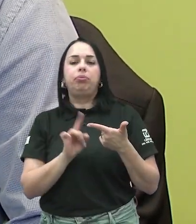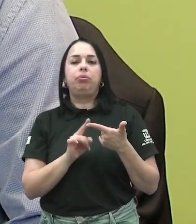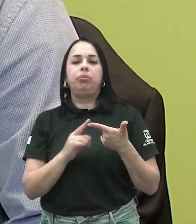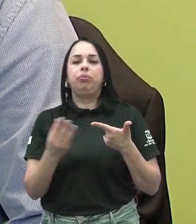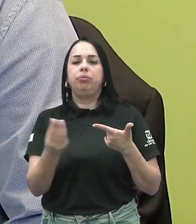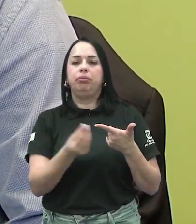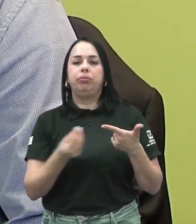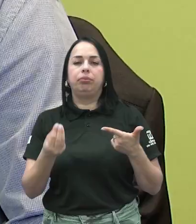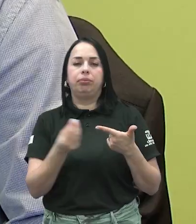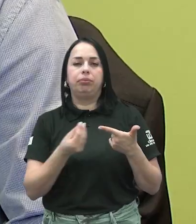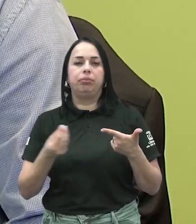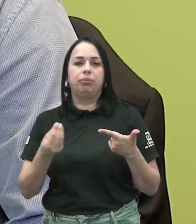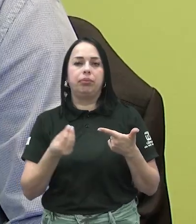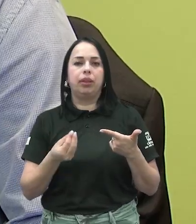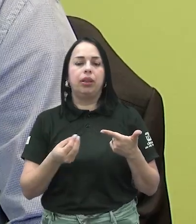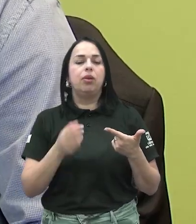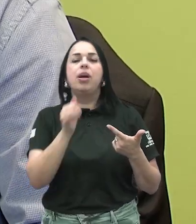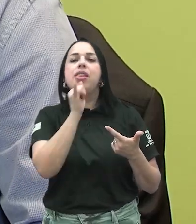vai falar